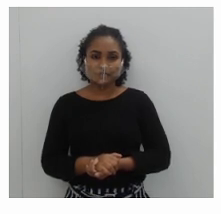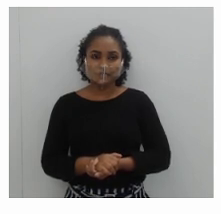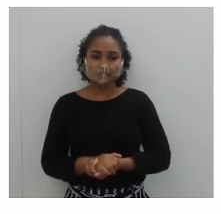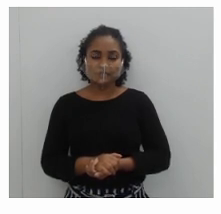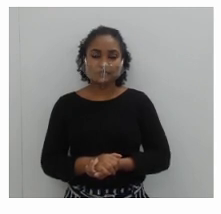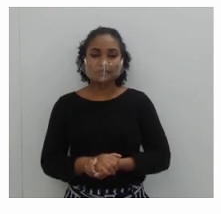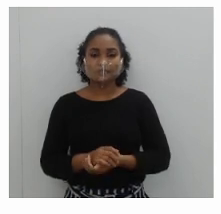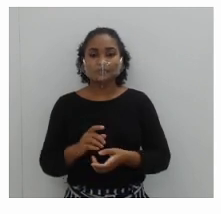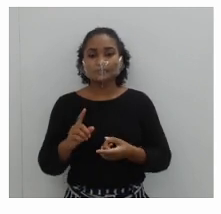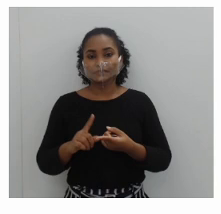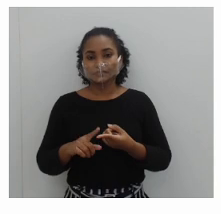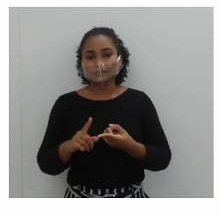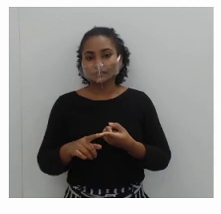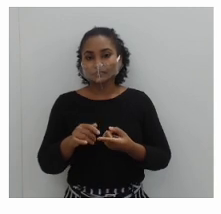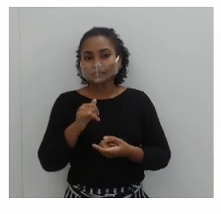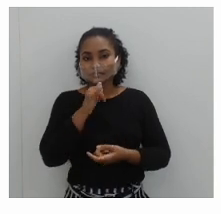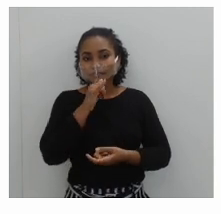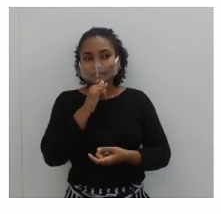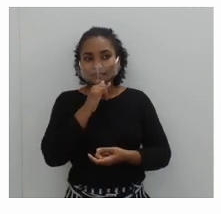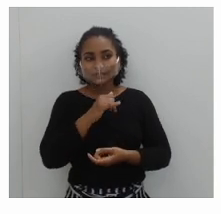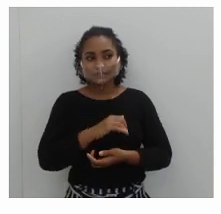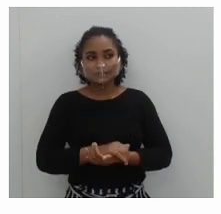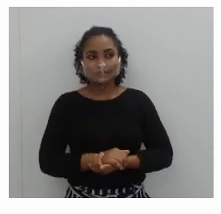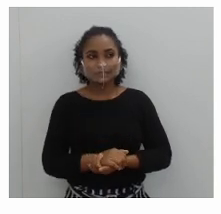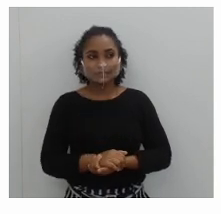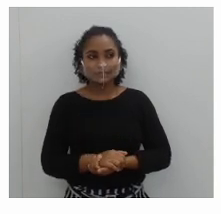Com esse exemplo a gente vai